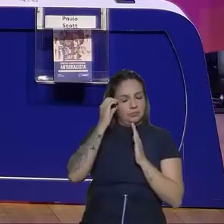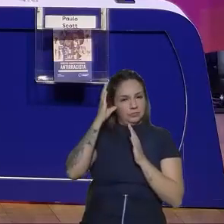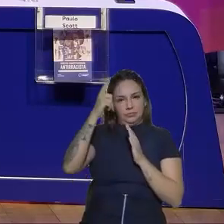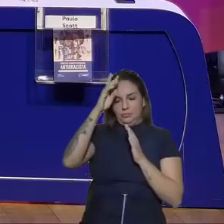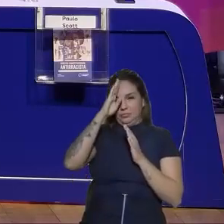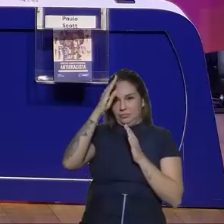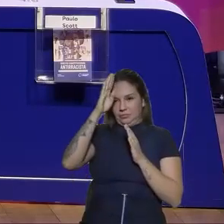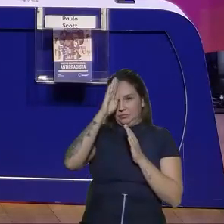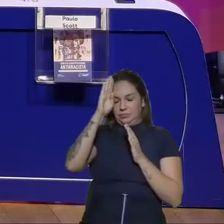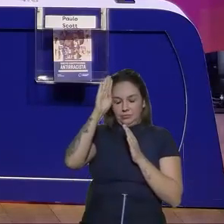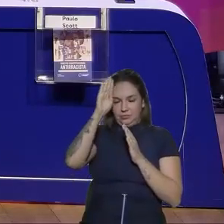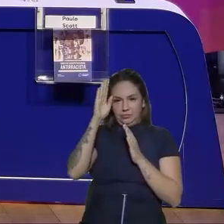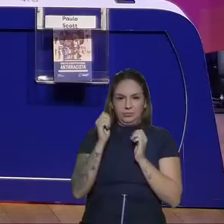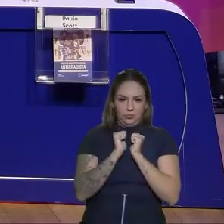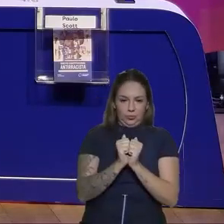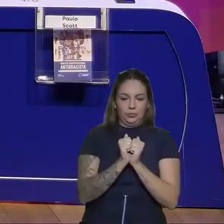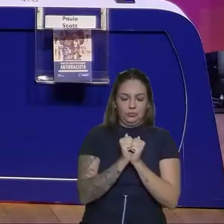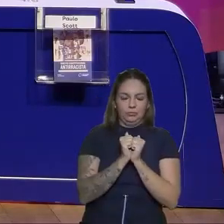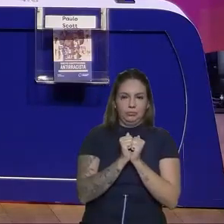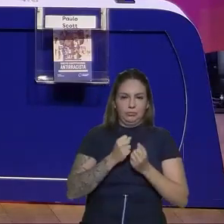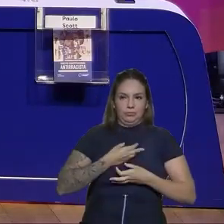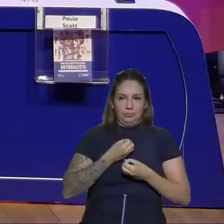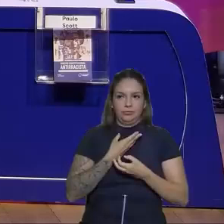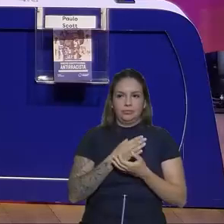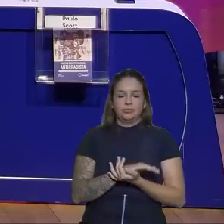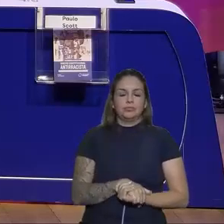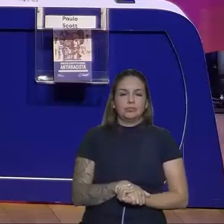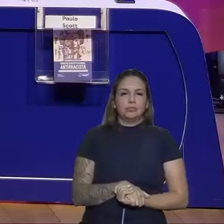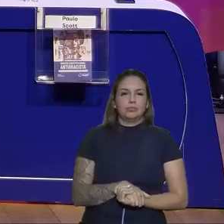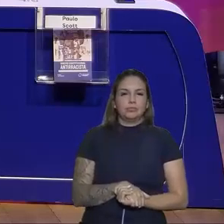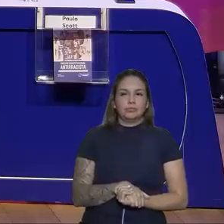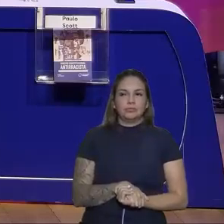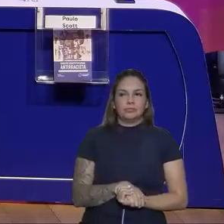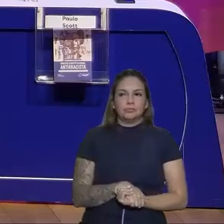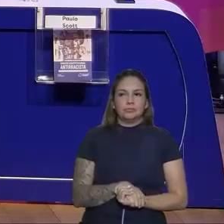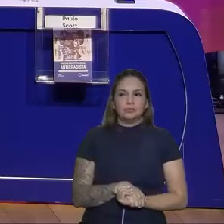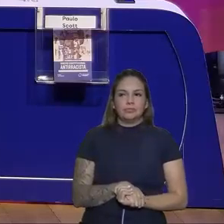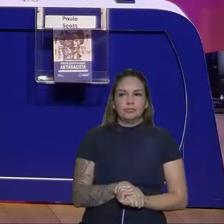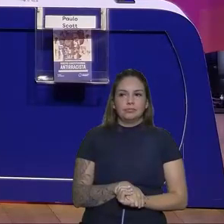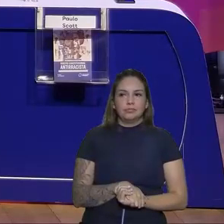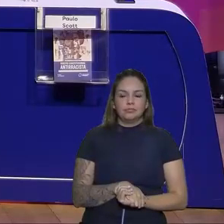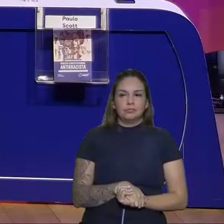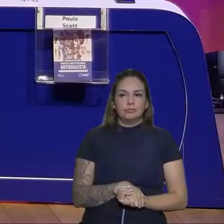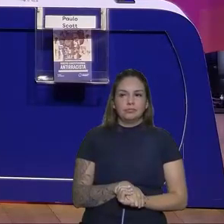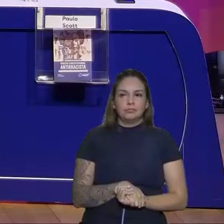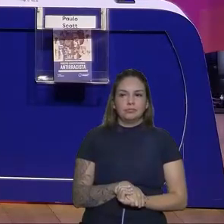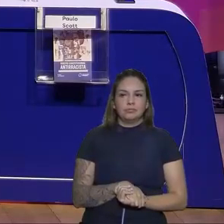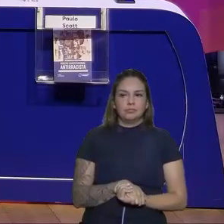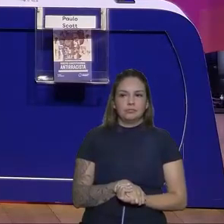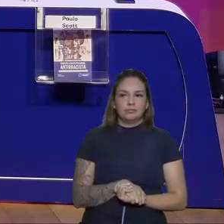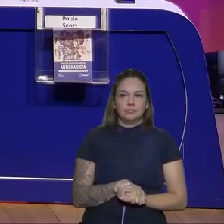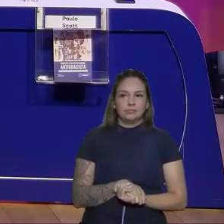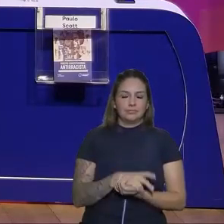conhecimento acadêmico, a produção acadêmica, ao lado da poesia, ao lado do conto, ao lado da ficção, né? Então, feito esse